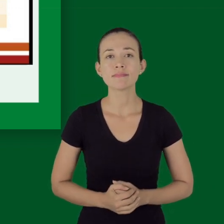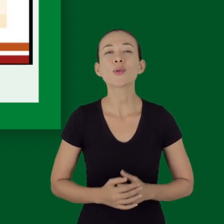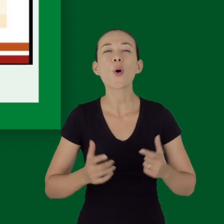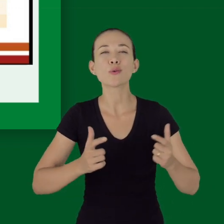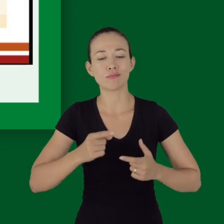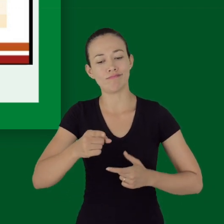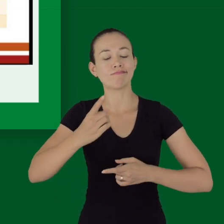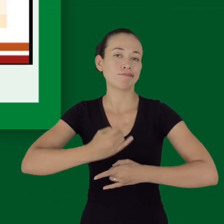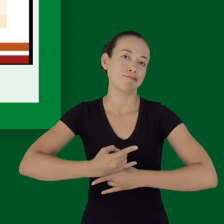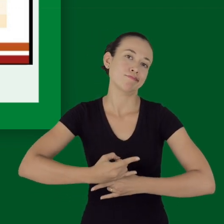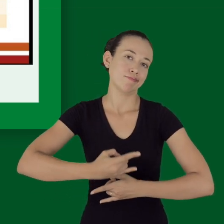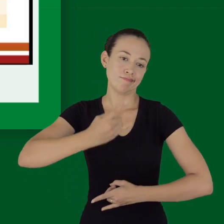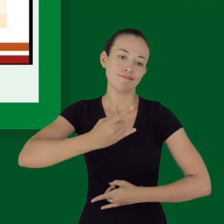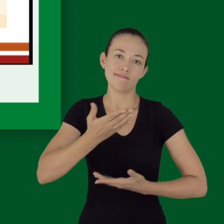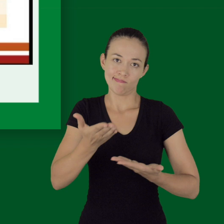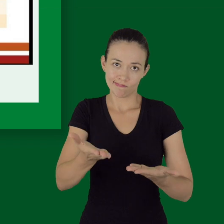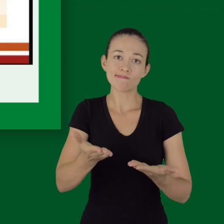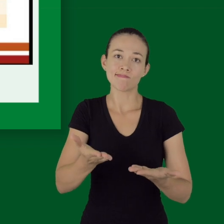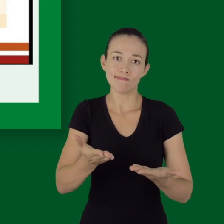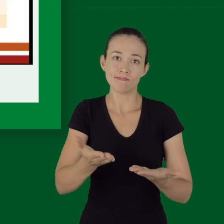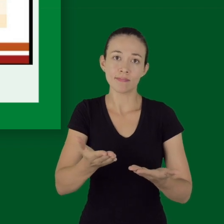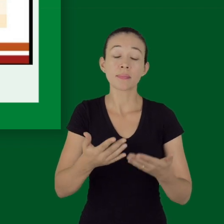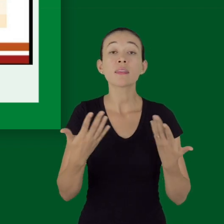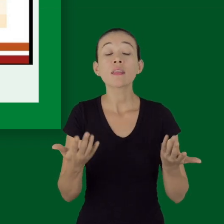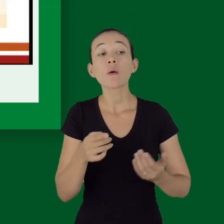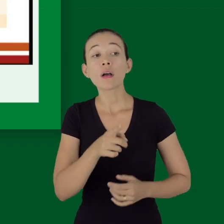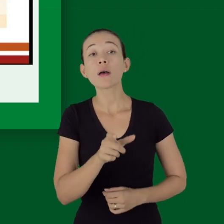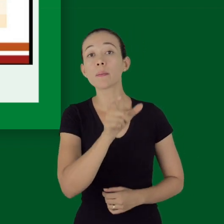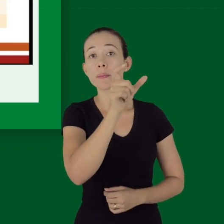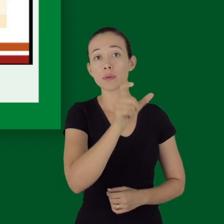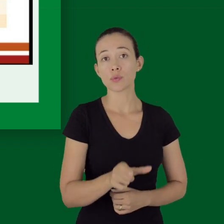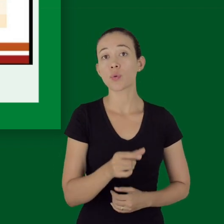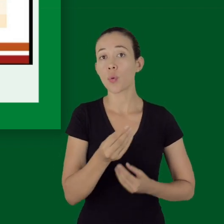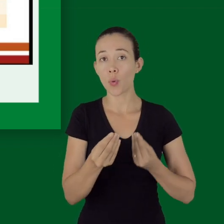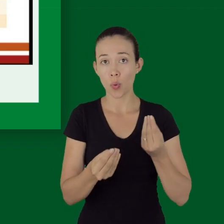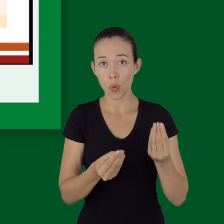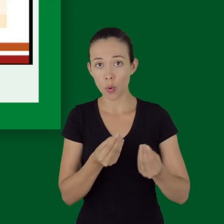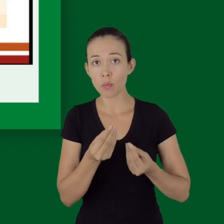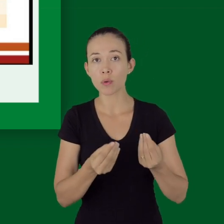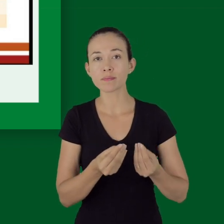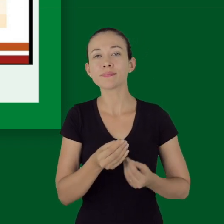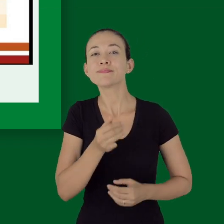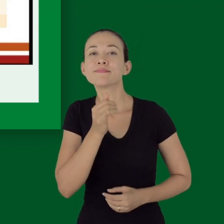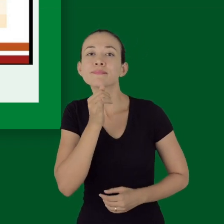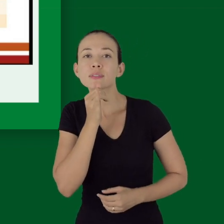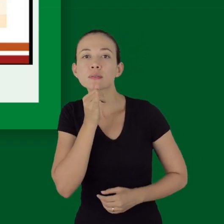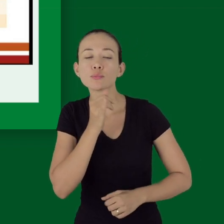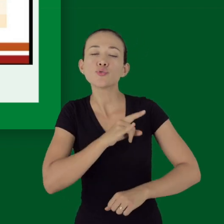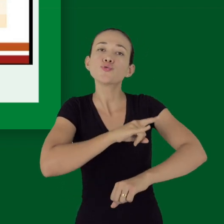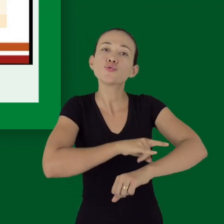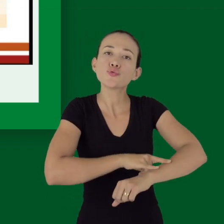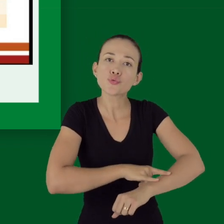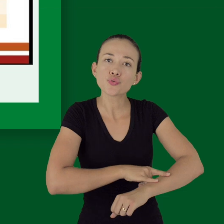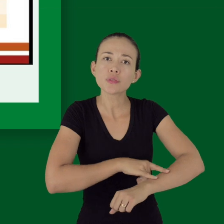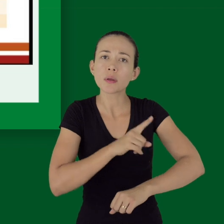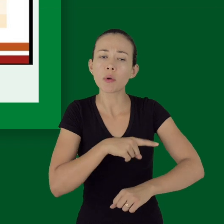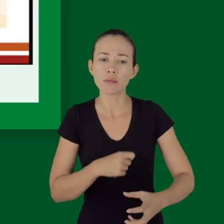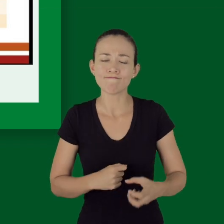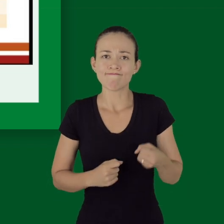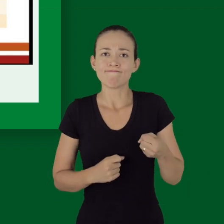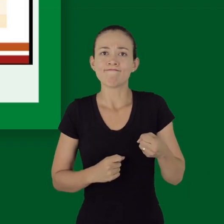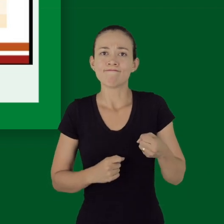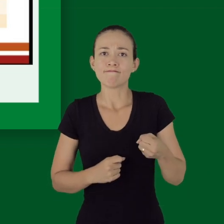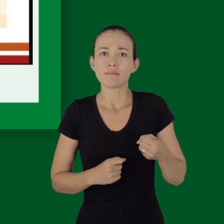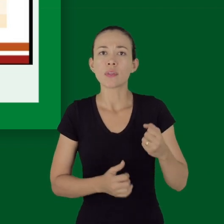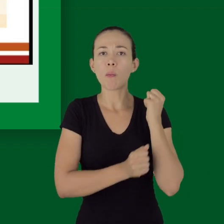alteração esfincteriana, retenção, relaxamento, dificuldade para deambular. Ele estava deambulando, mas de repente ele está com dificuldade ali. E os